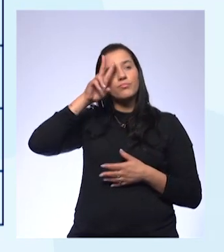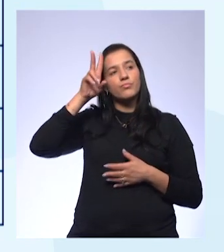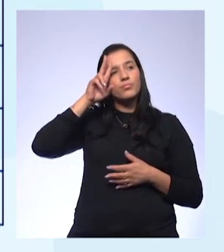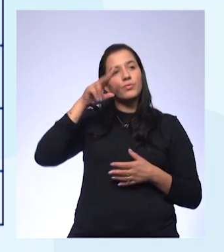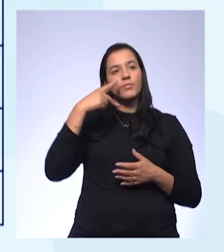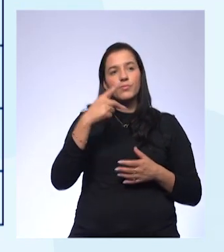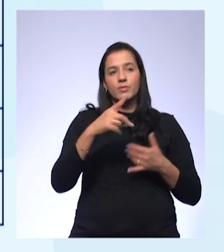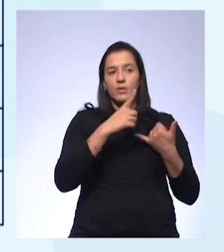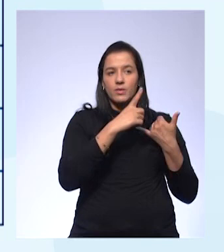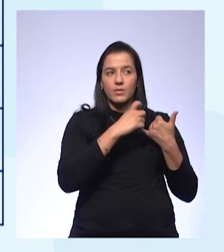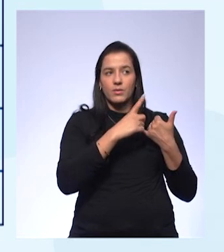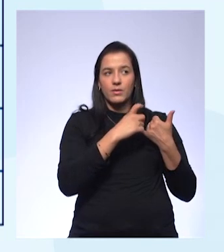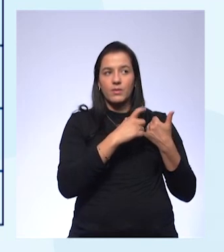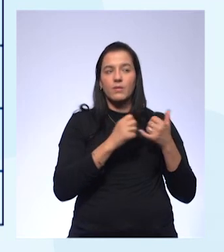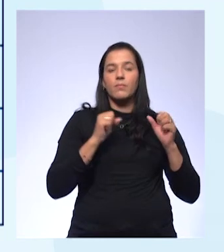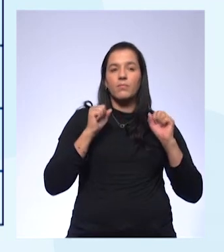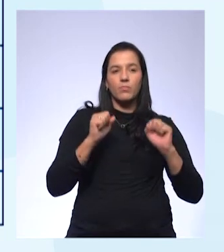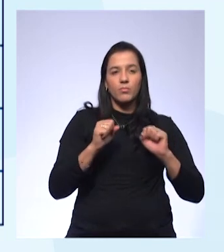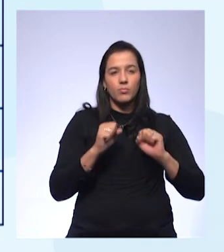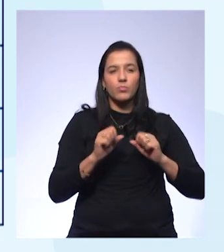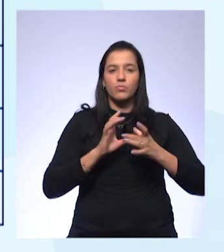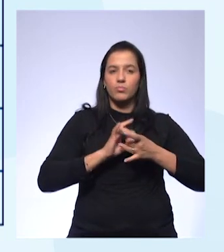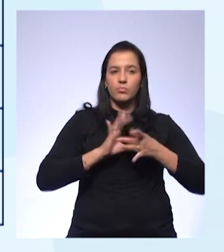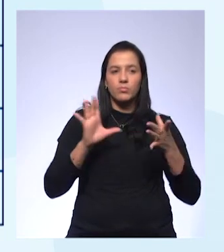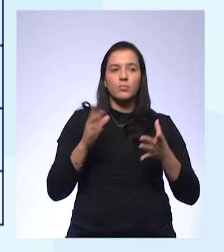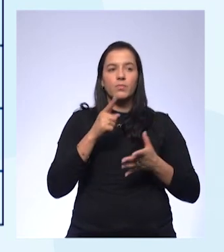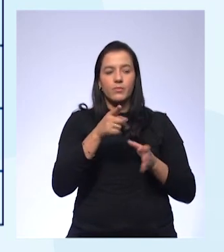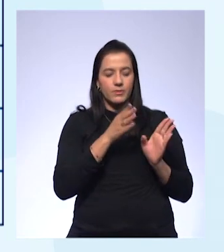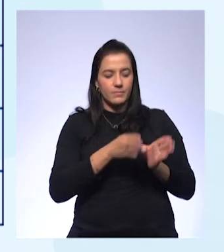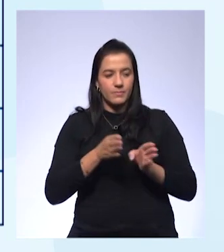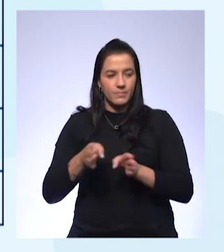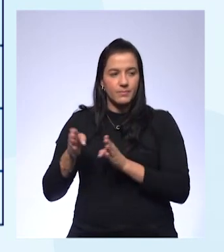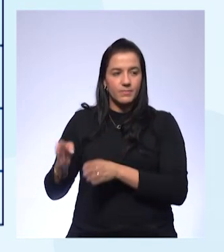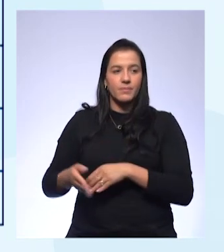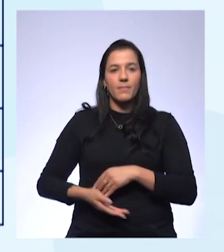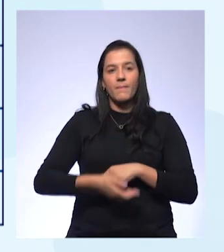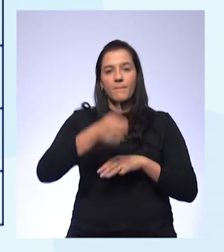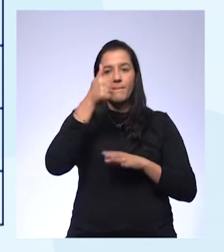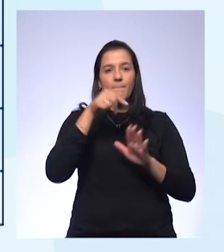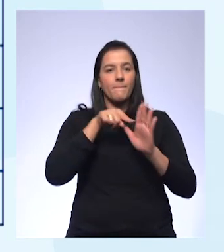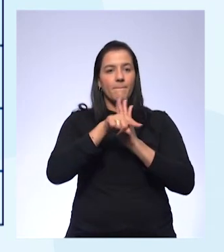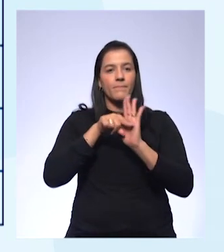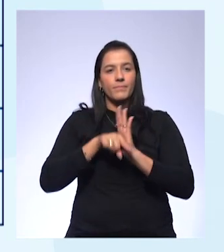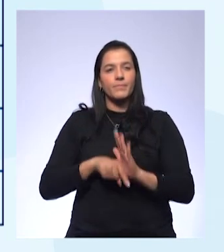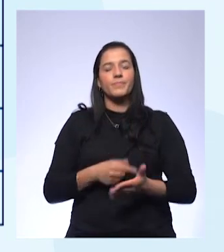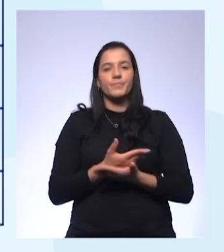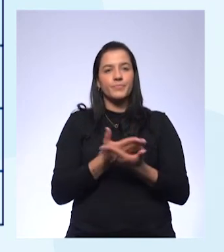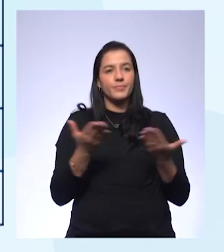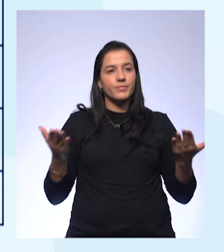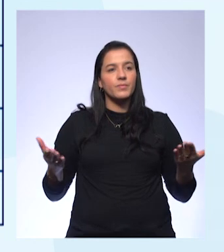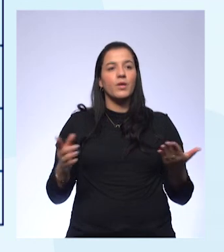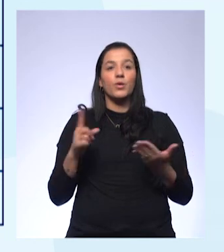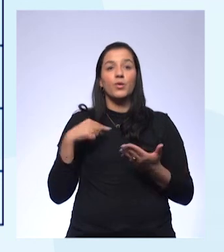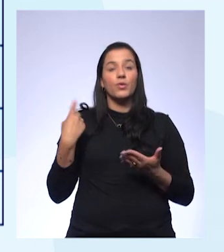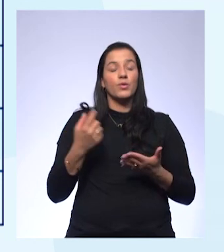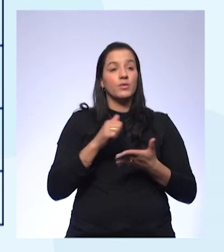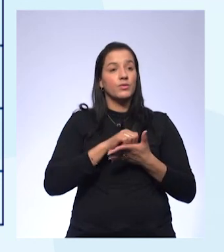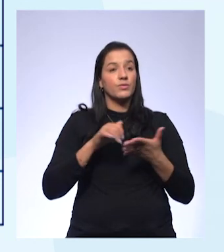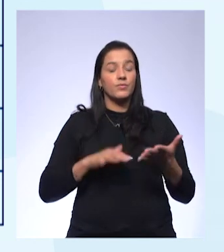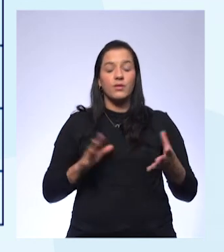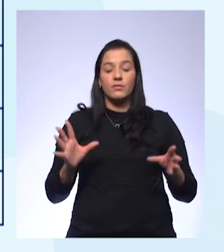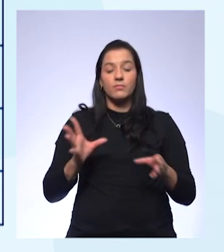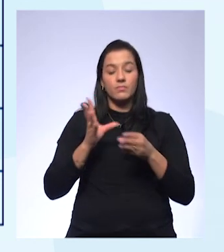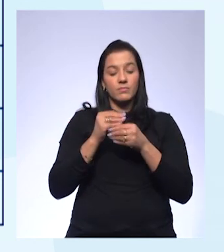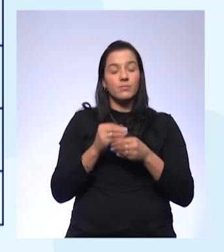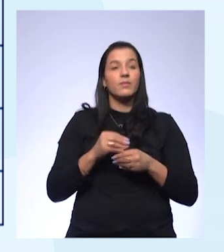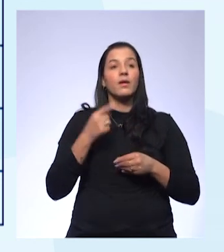até tirar print dessa tela aí, para que vocês organizem melhor a pesquisa de vocês. Lembre-se que a nossa atividade complementar é